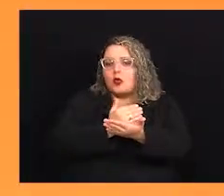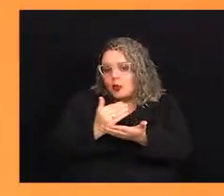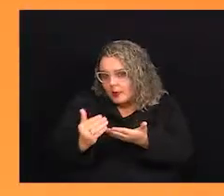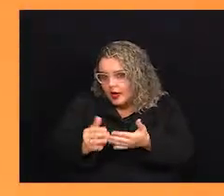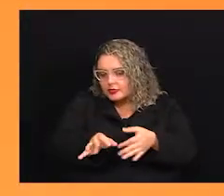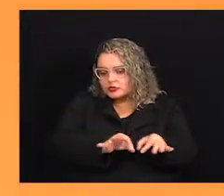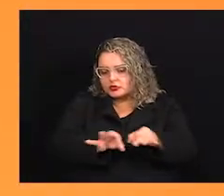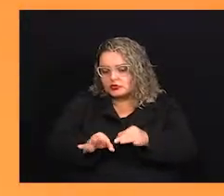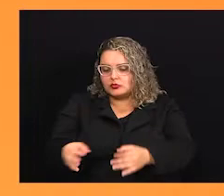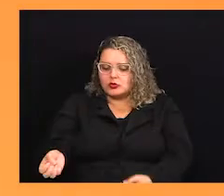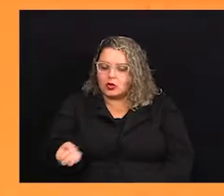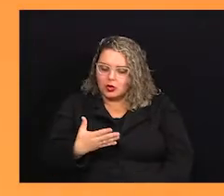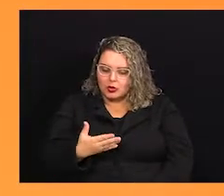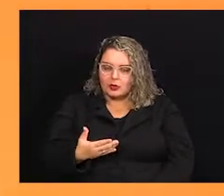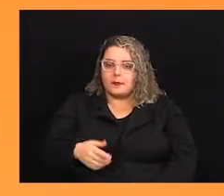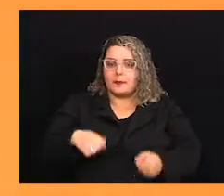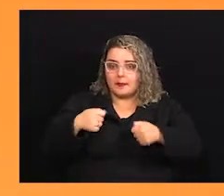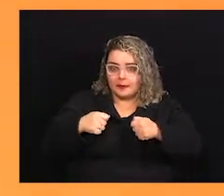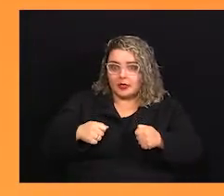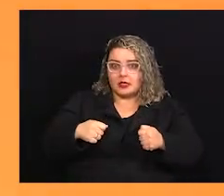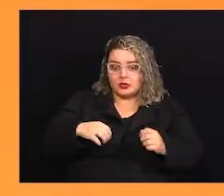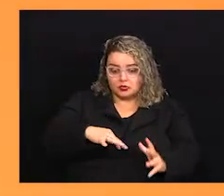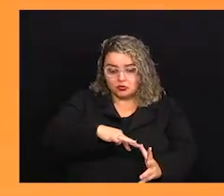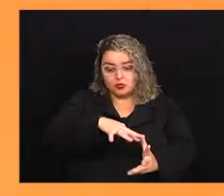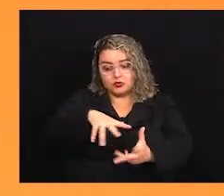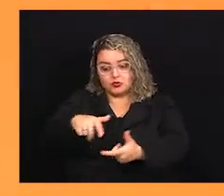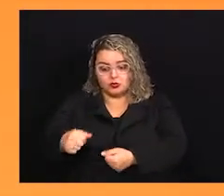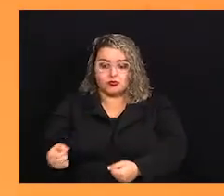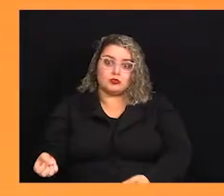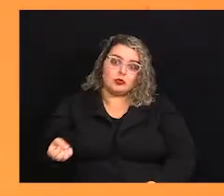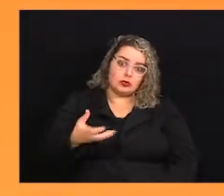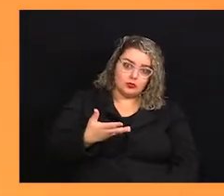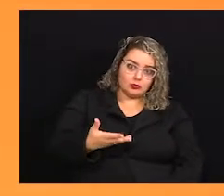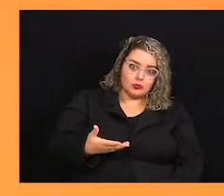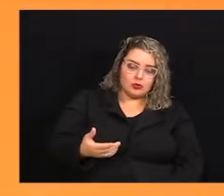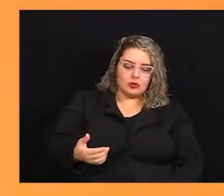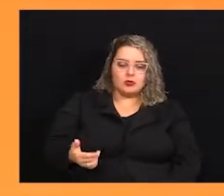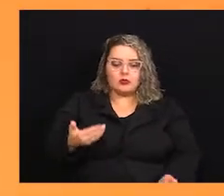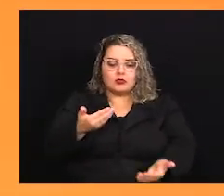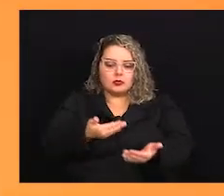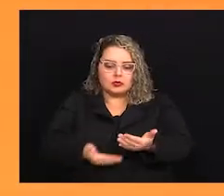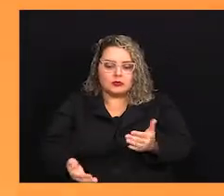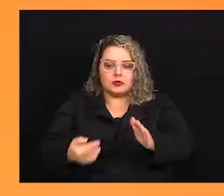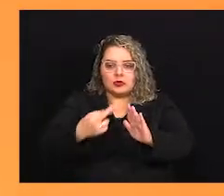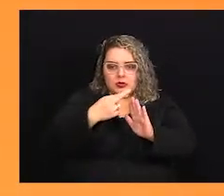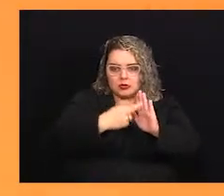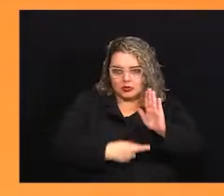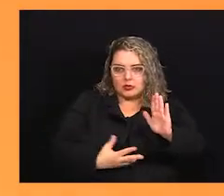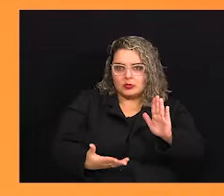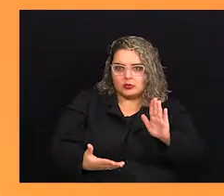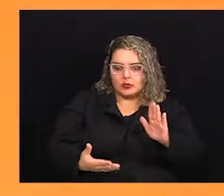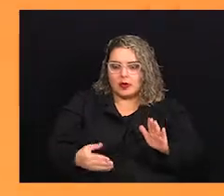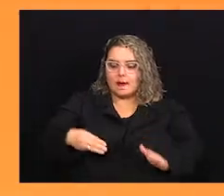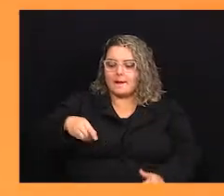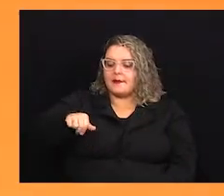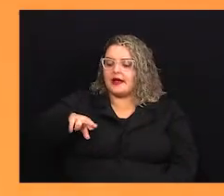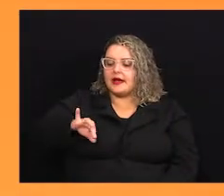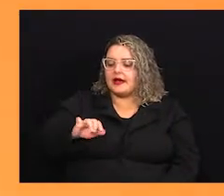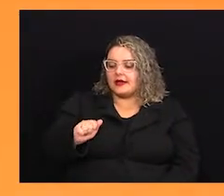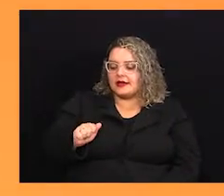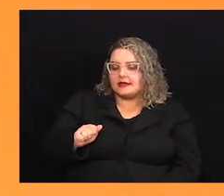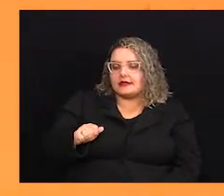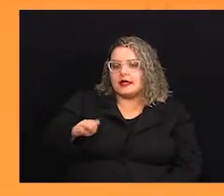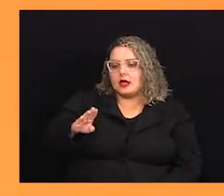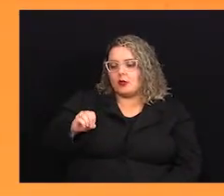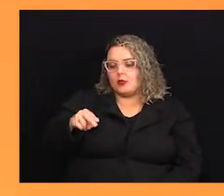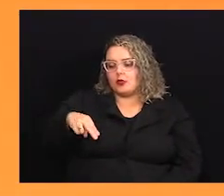um projeto novo, ele tem que entrar num universo totalmente novo. Estou terminando um roteiro sobre a Maria Bonita, a companheira